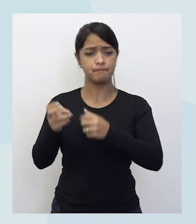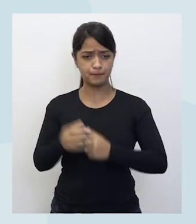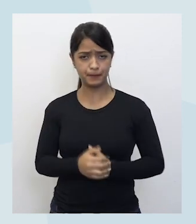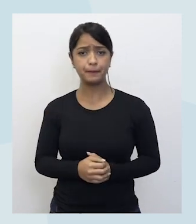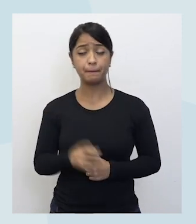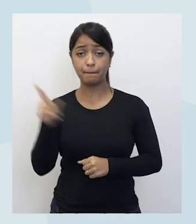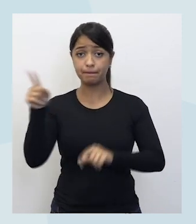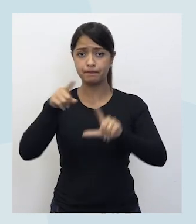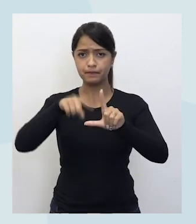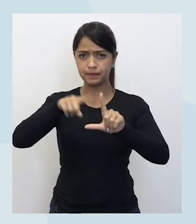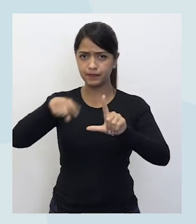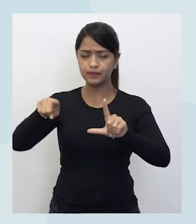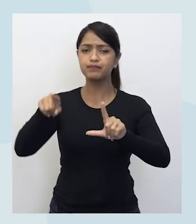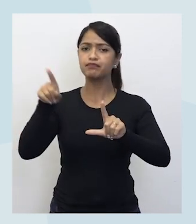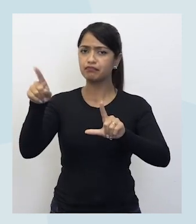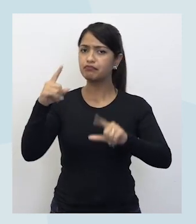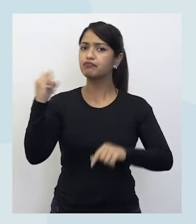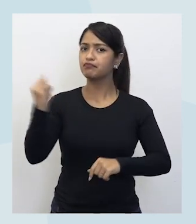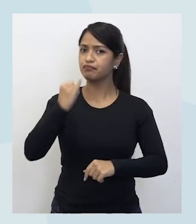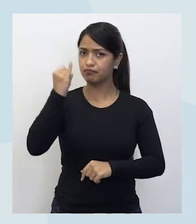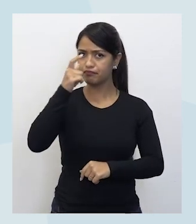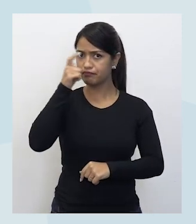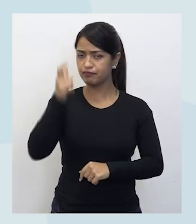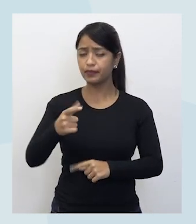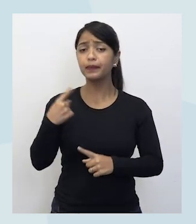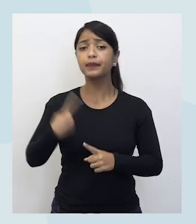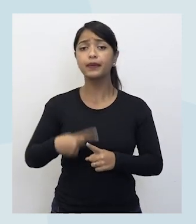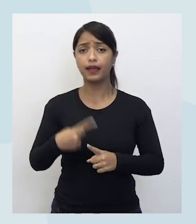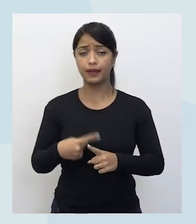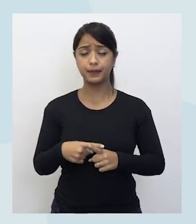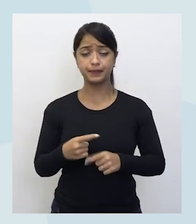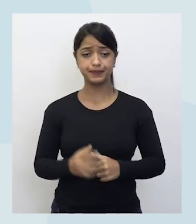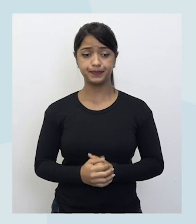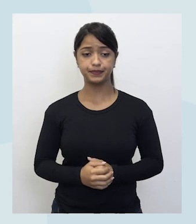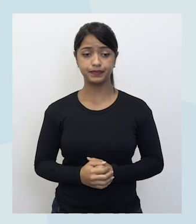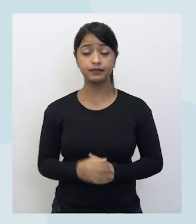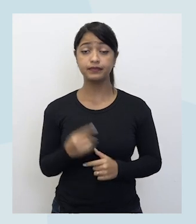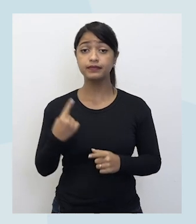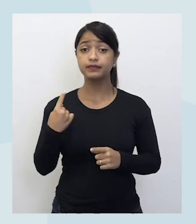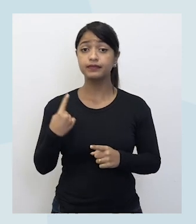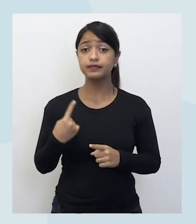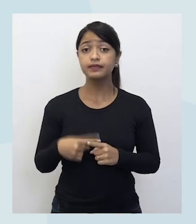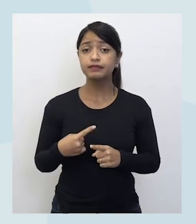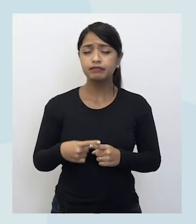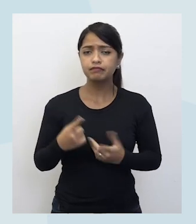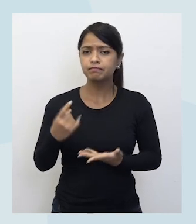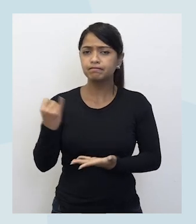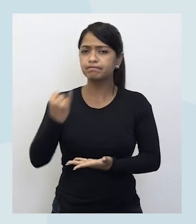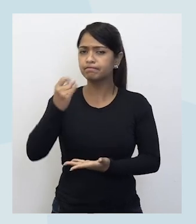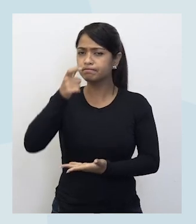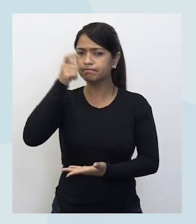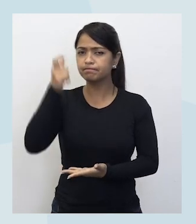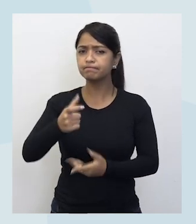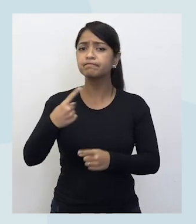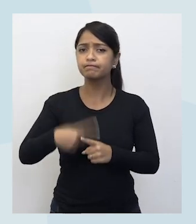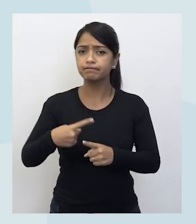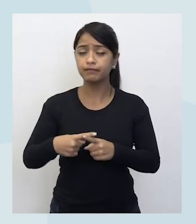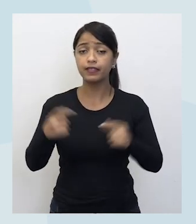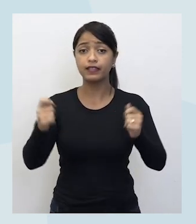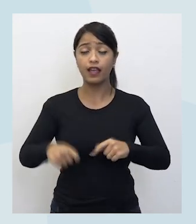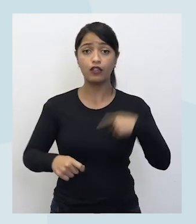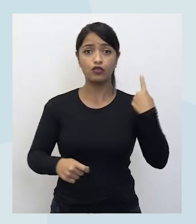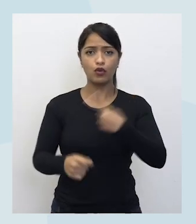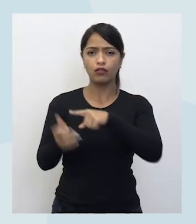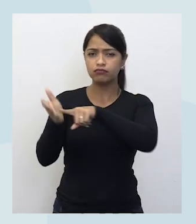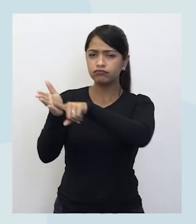bem interessante, porque ele traz essa percepção de forma a analisar